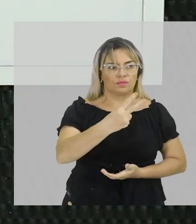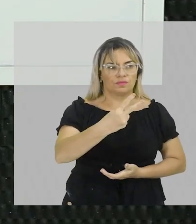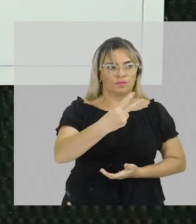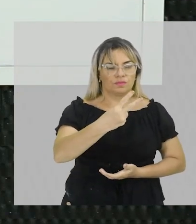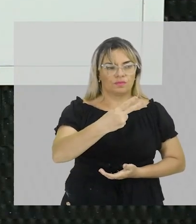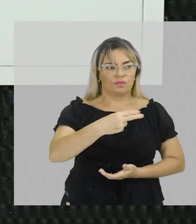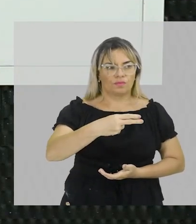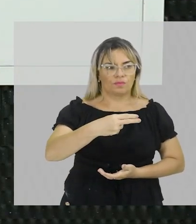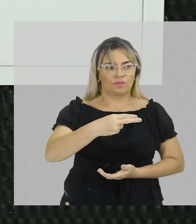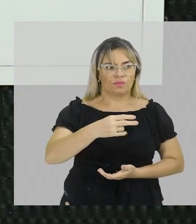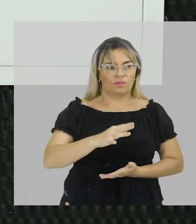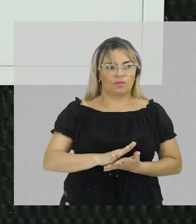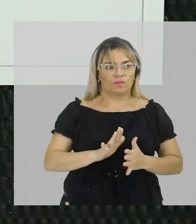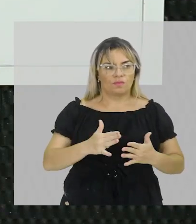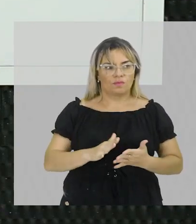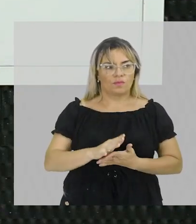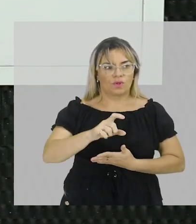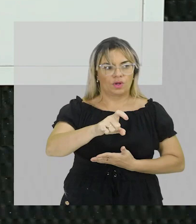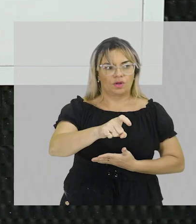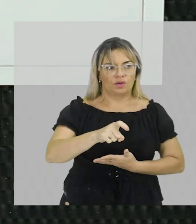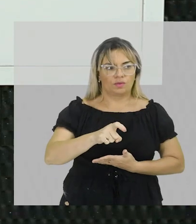igual a x ao quadrado